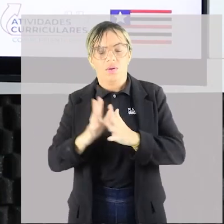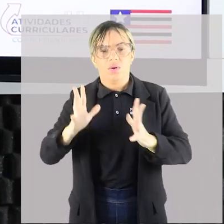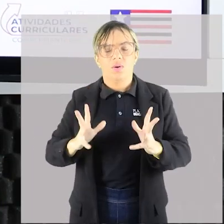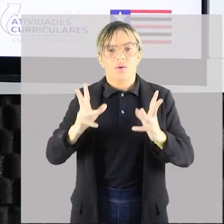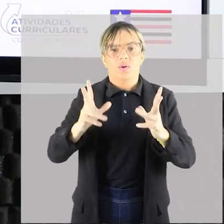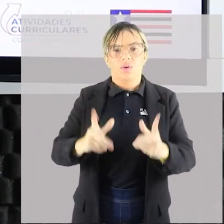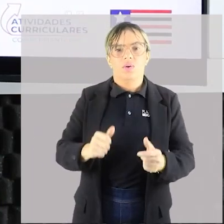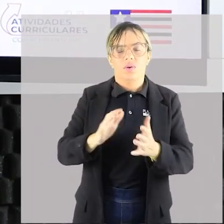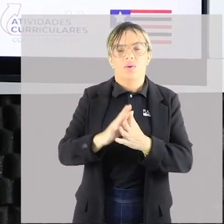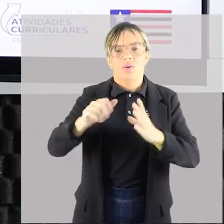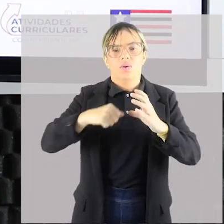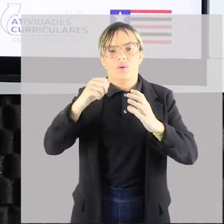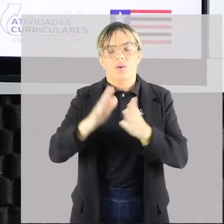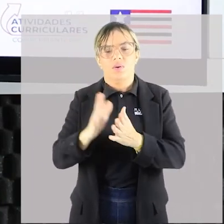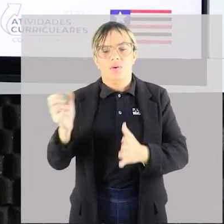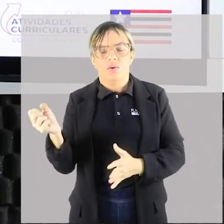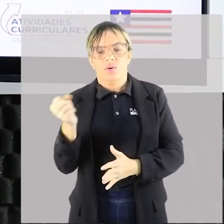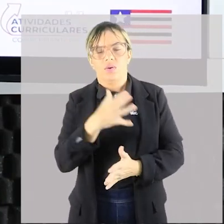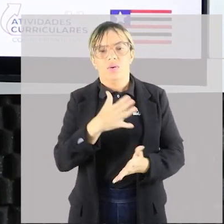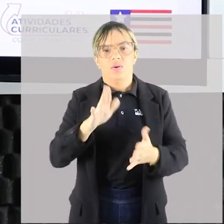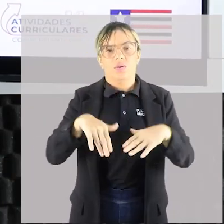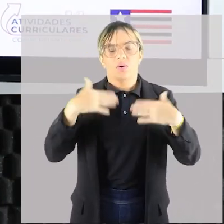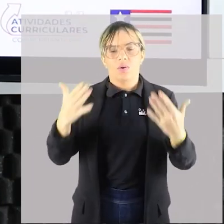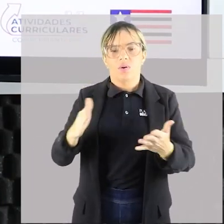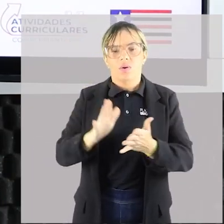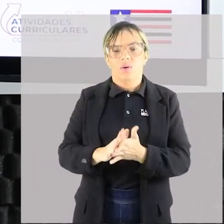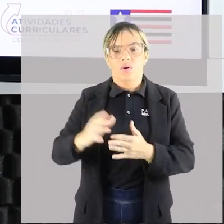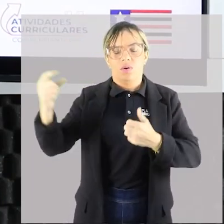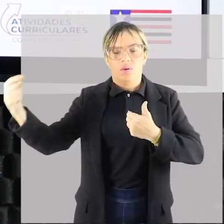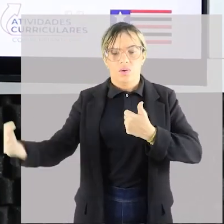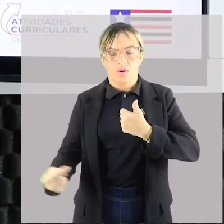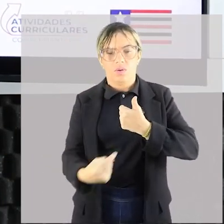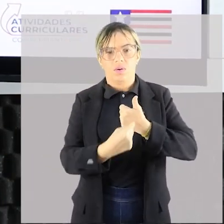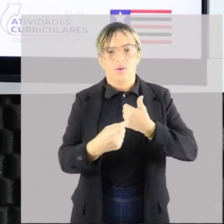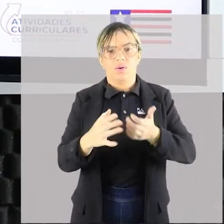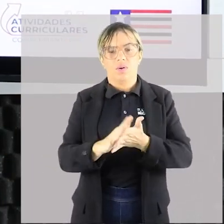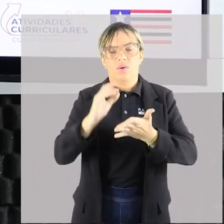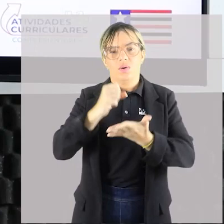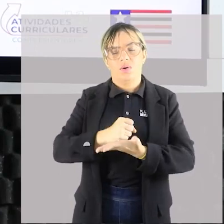vez que tiver um vídeo novo ou assistiu esse vídeo, dá lá um like pra gente,